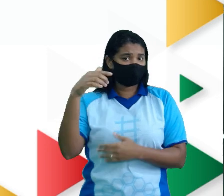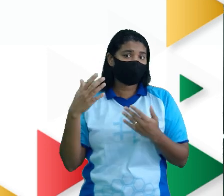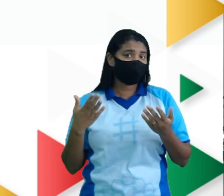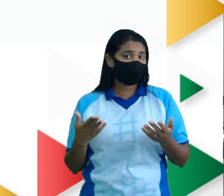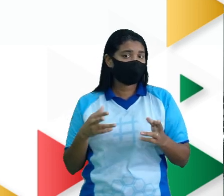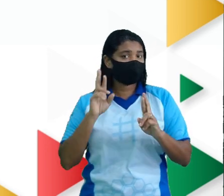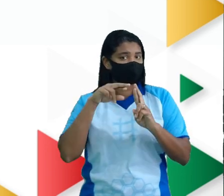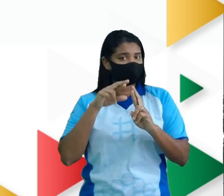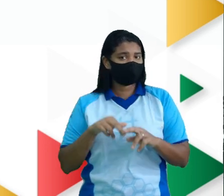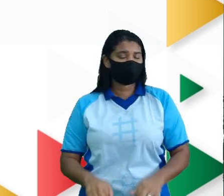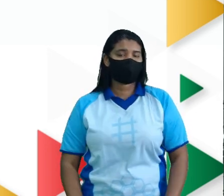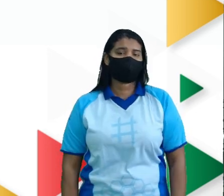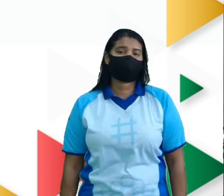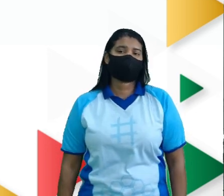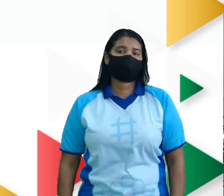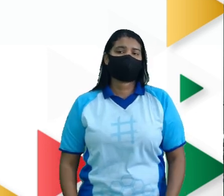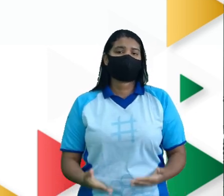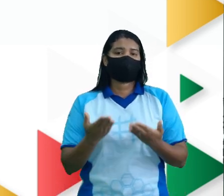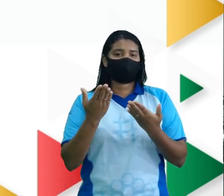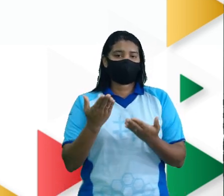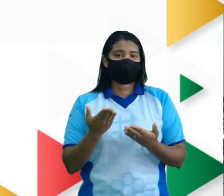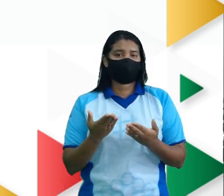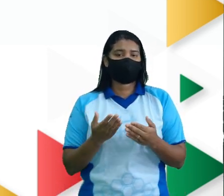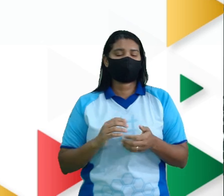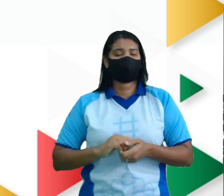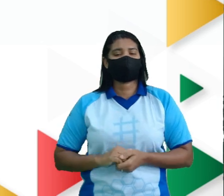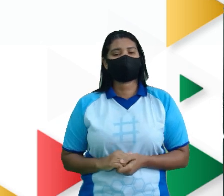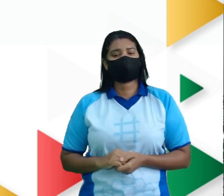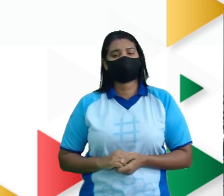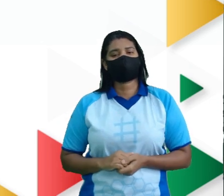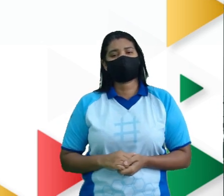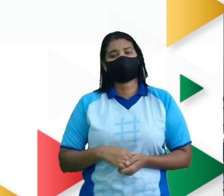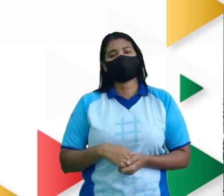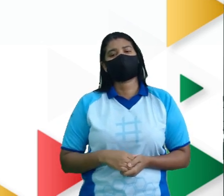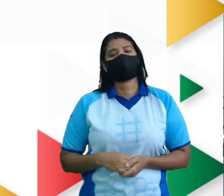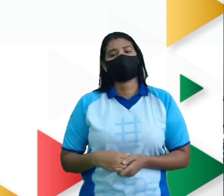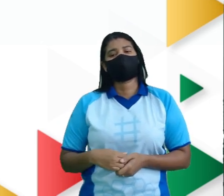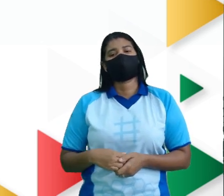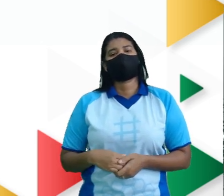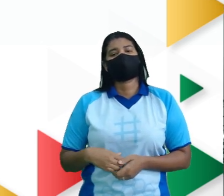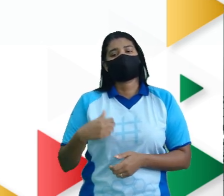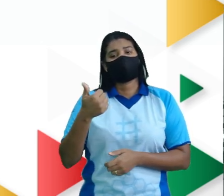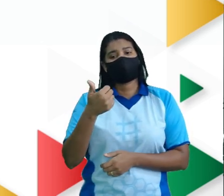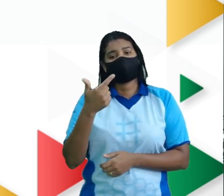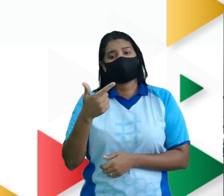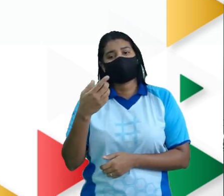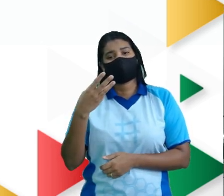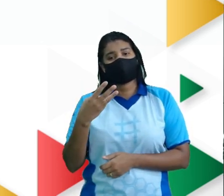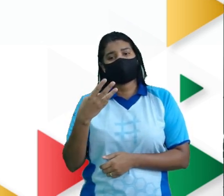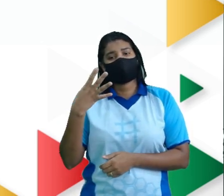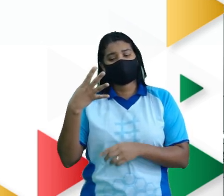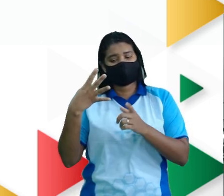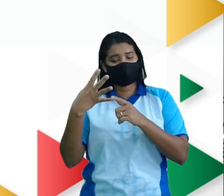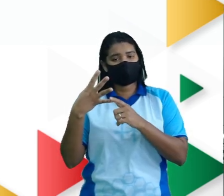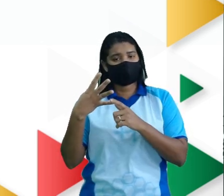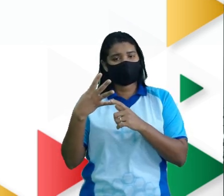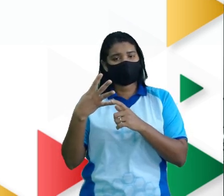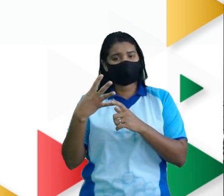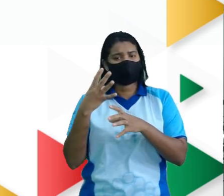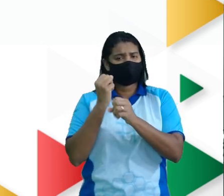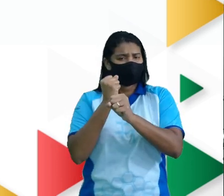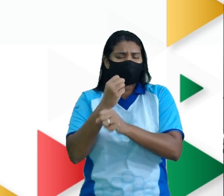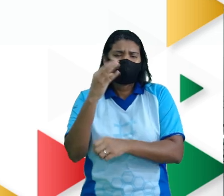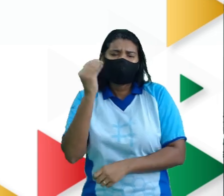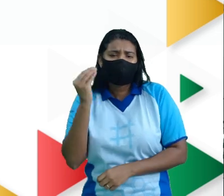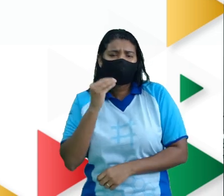como referência. Então, se você tirar uma média abaixo na primeira, na segunda, na terceira, na quarta, o que vai acontecer? A tendência é que se você